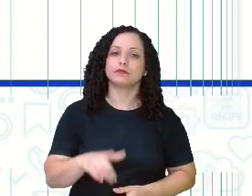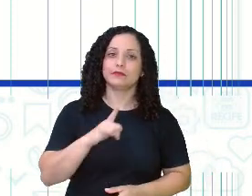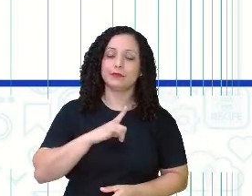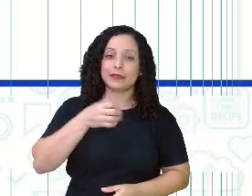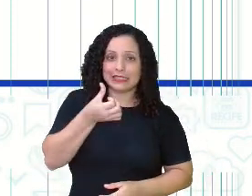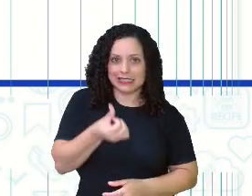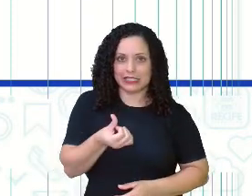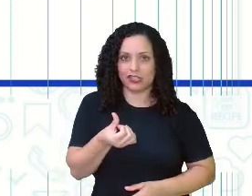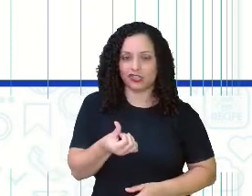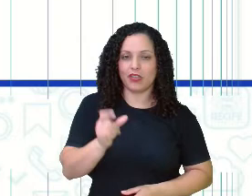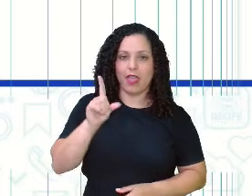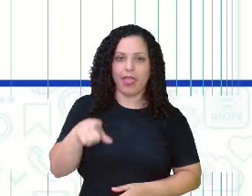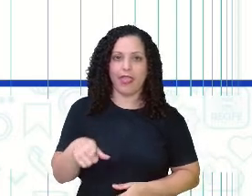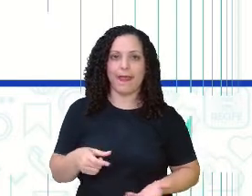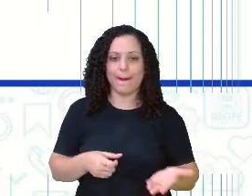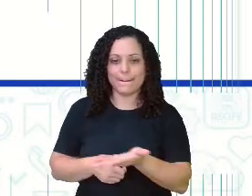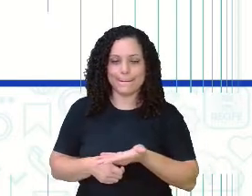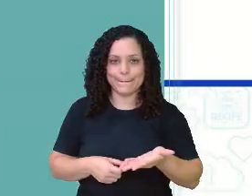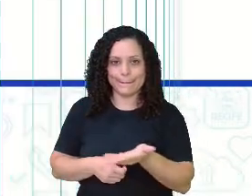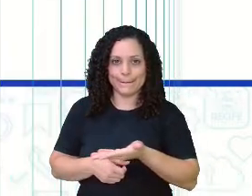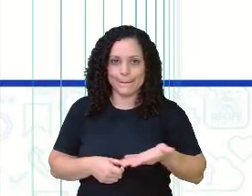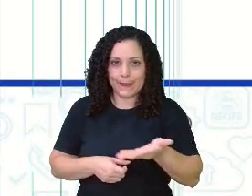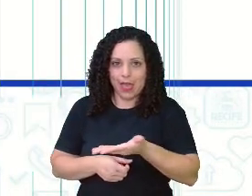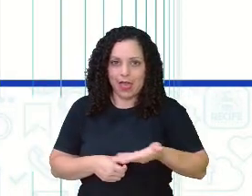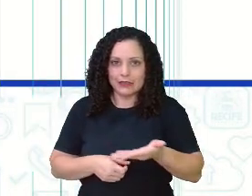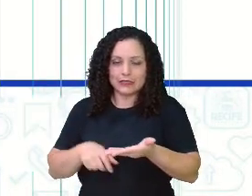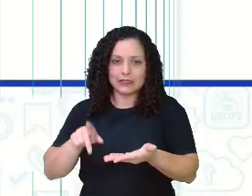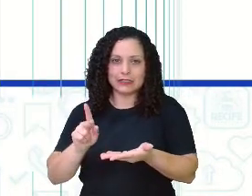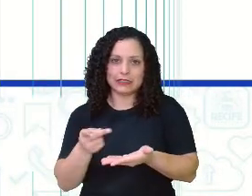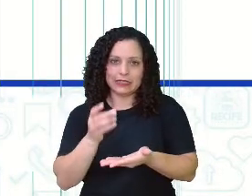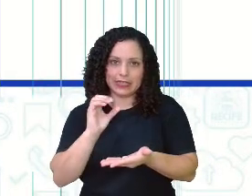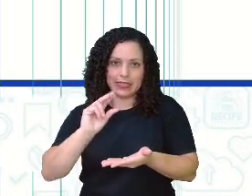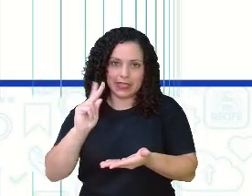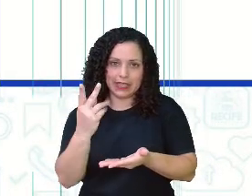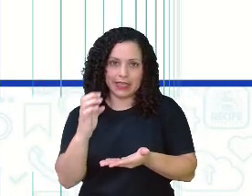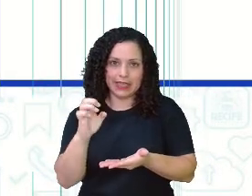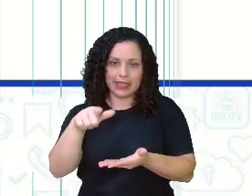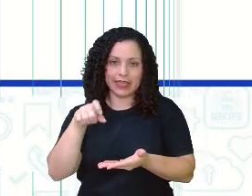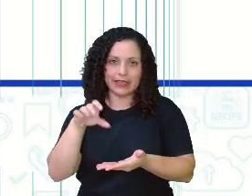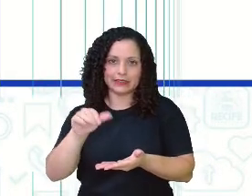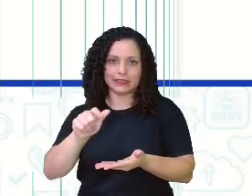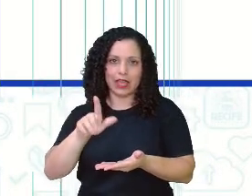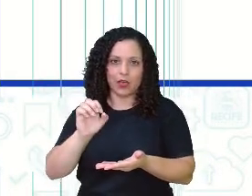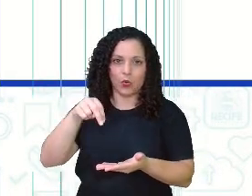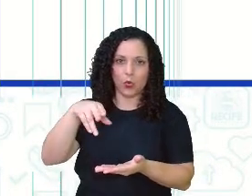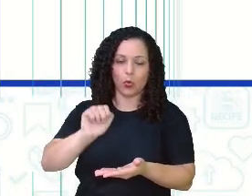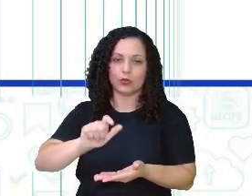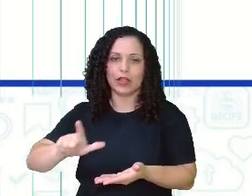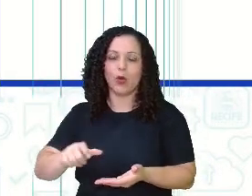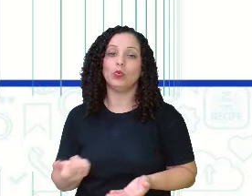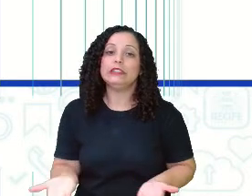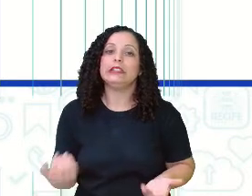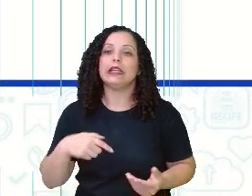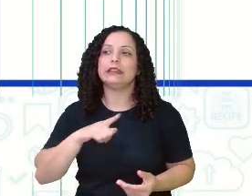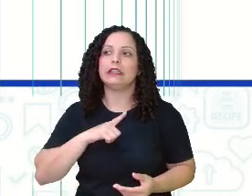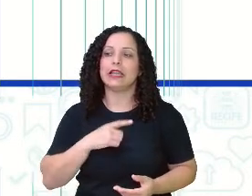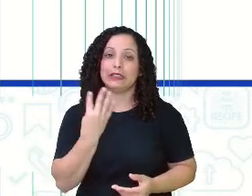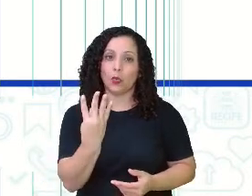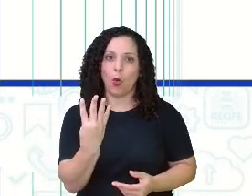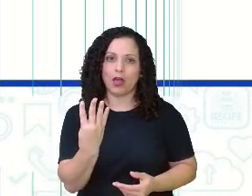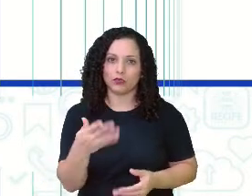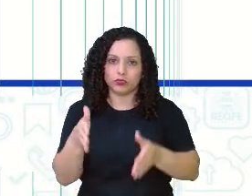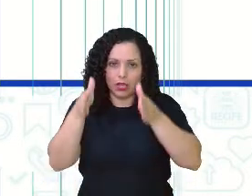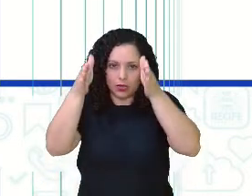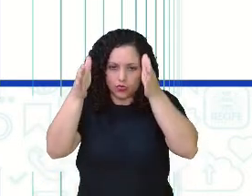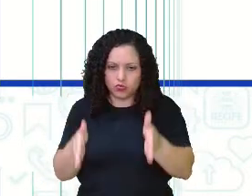base hexagonal. E a que tem 4 lados a gente chama de prisma de base quadrangular, porque tem